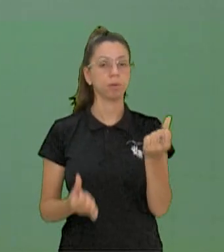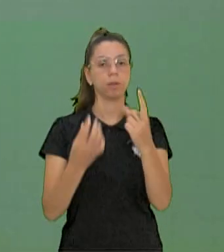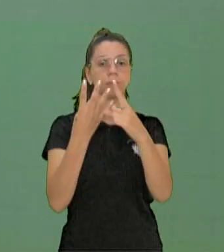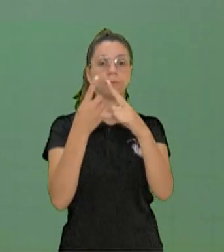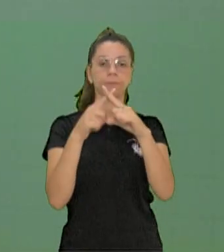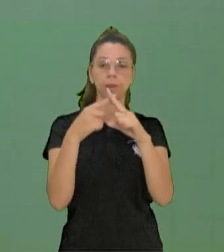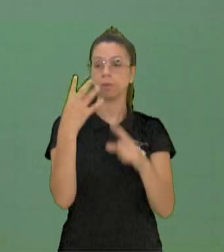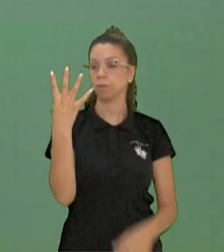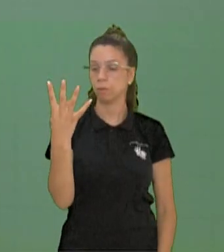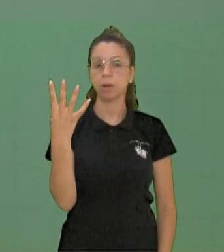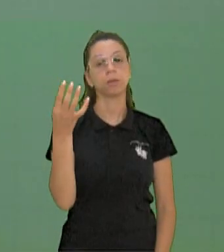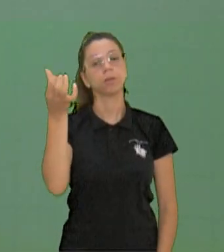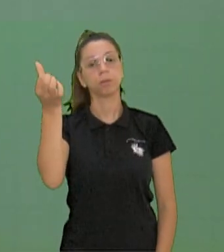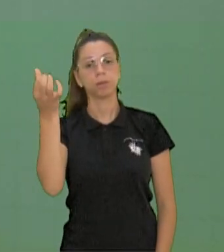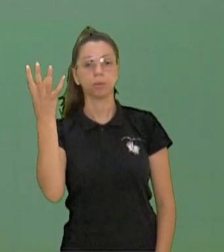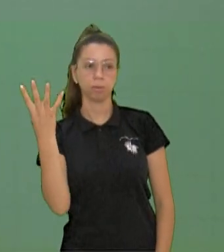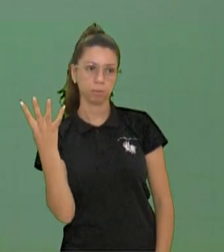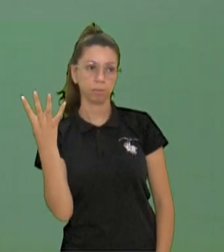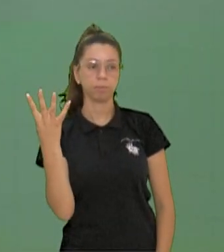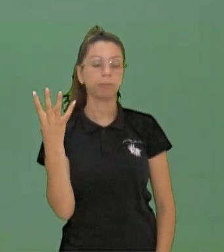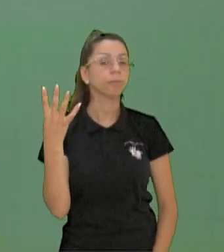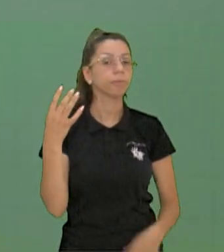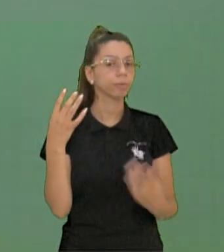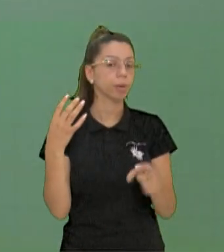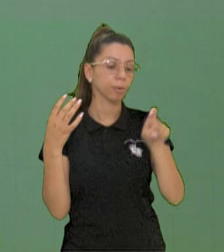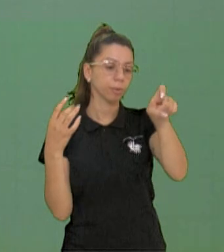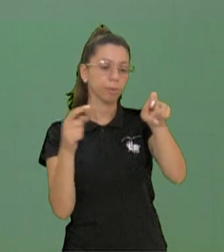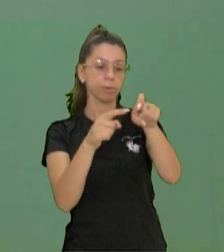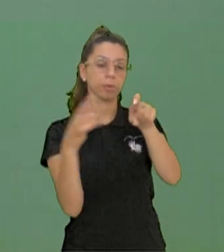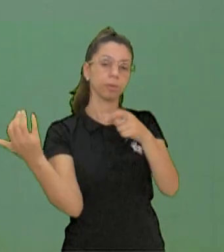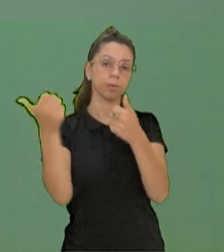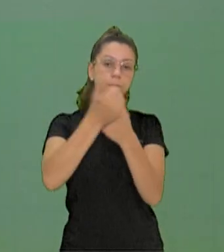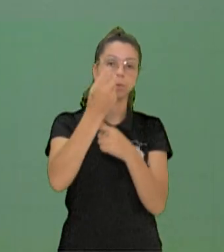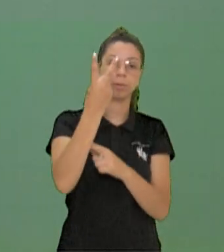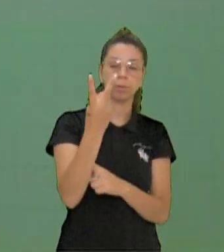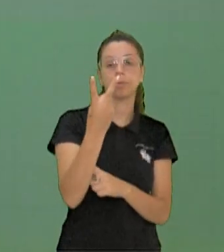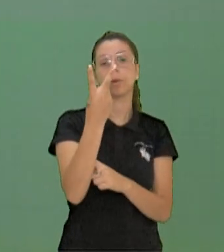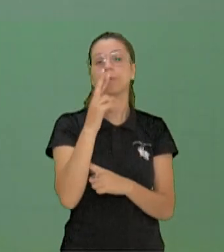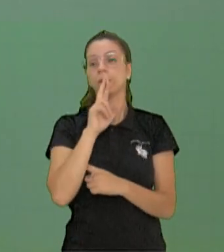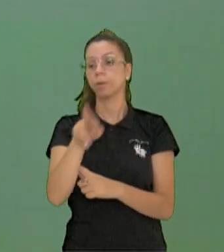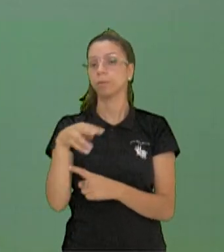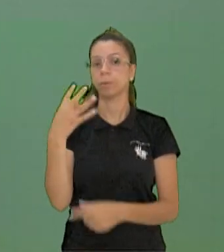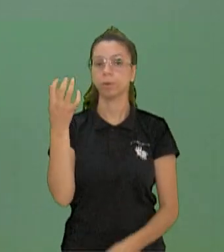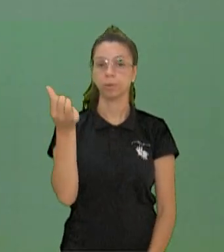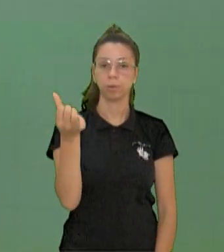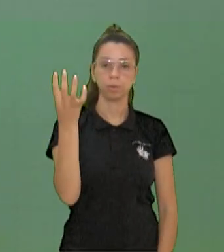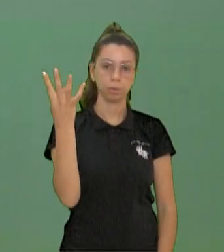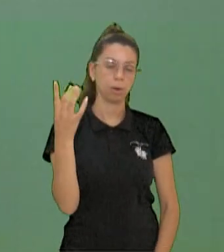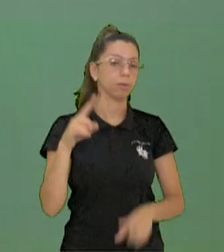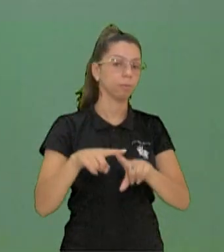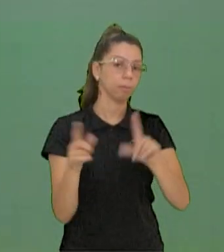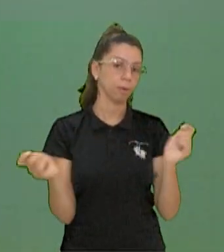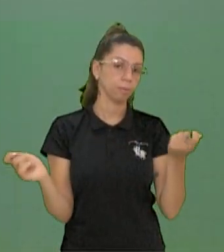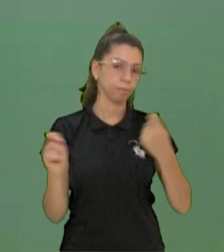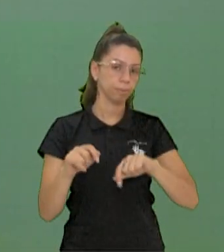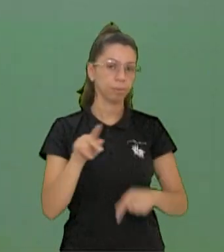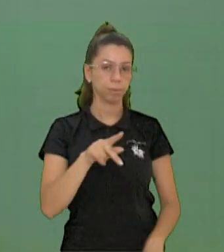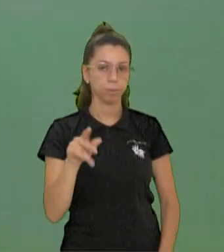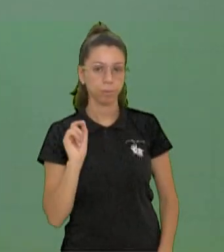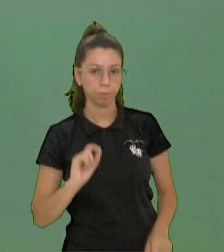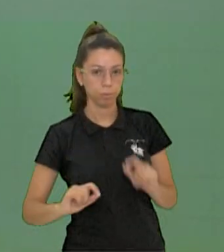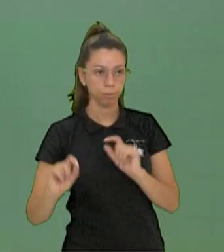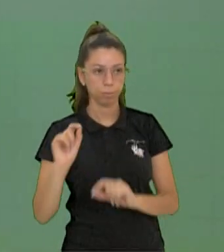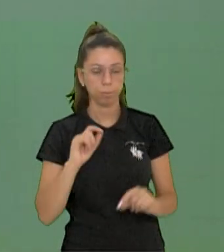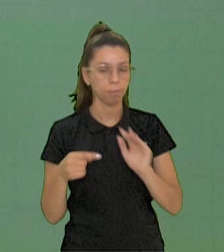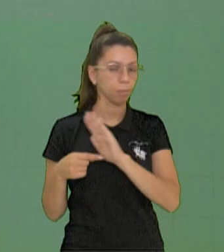64. Então, se você substituir o x por 2, você tem um resultado de 64 nessa função. Mas o professor quer falar o seguinte, ó,